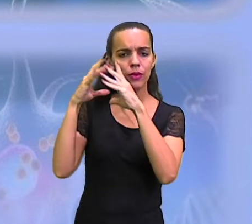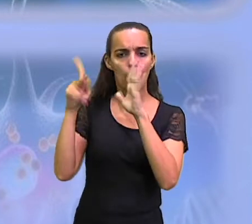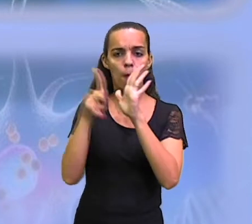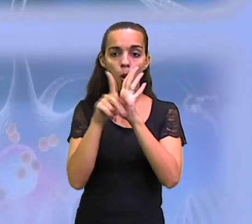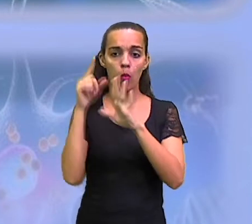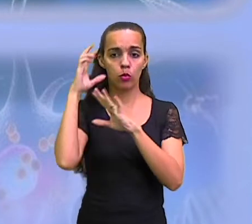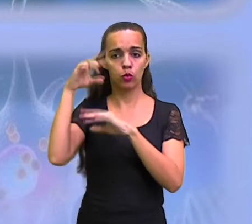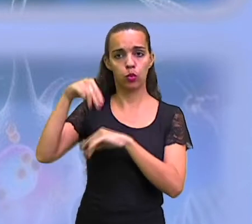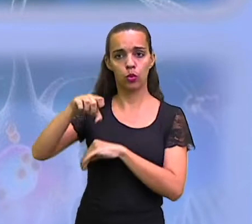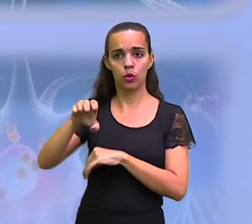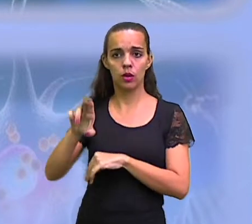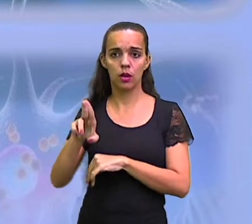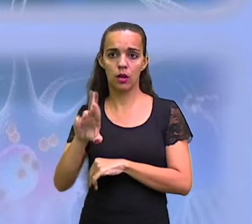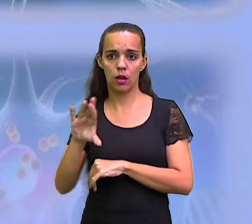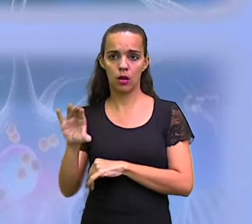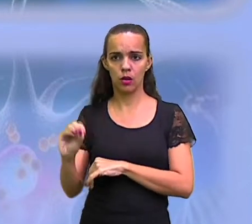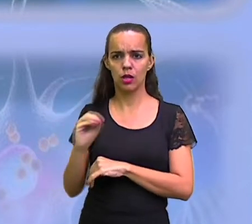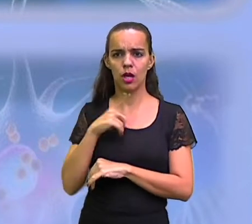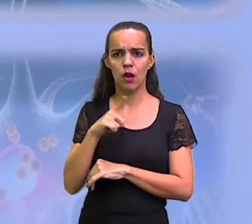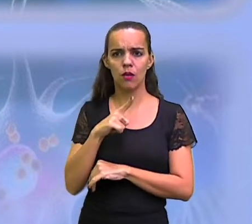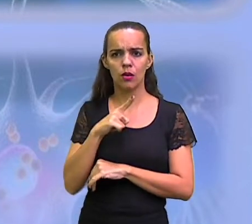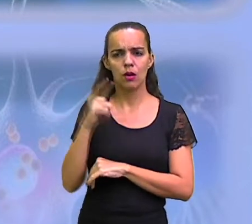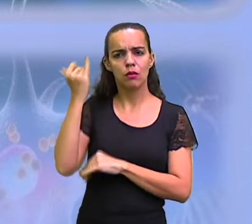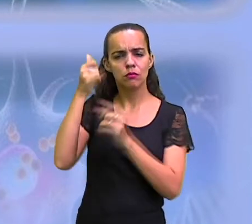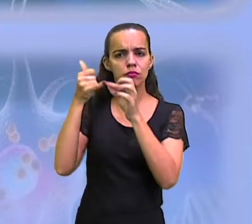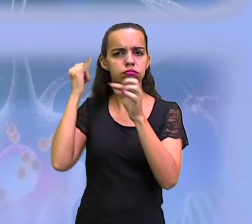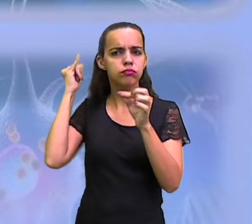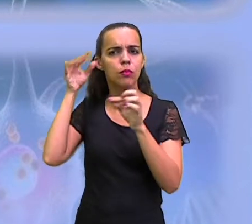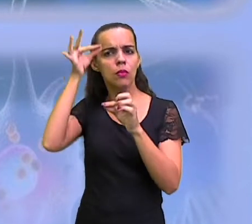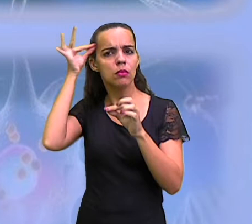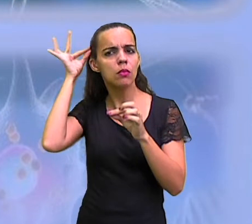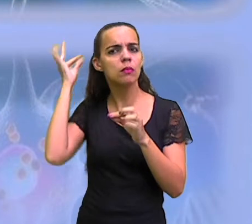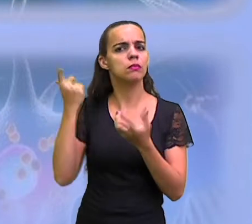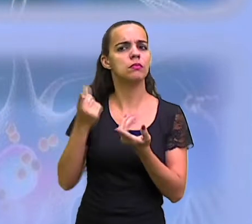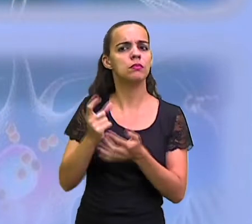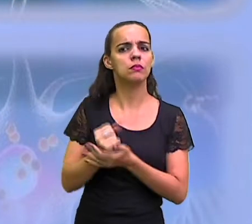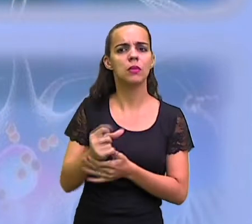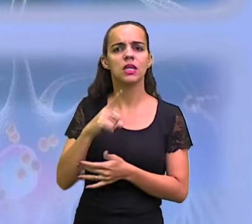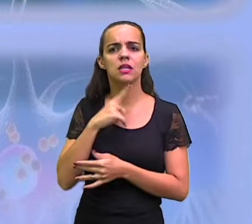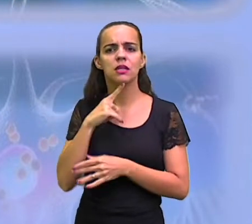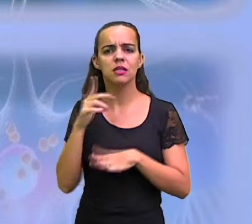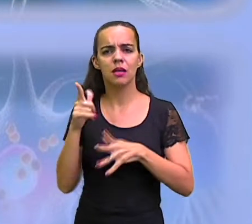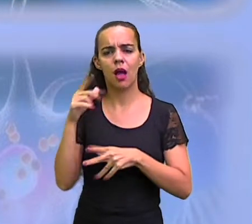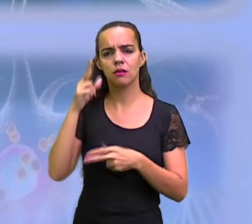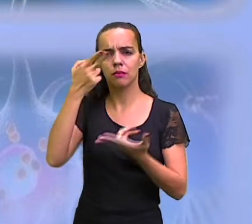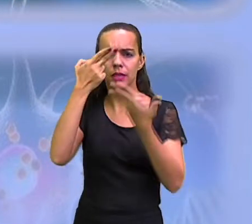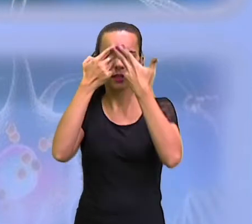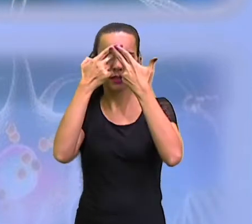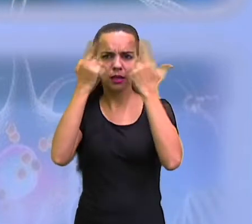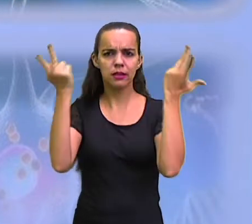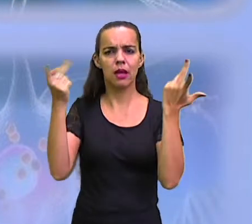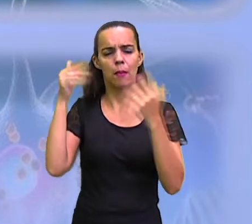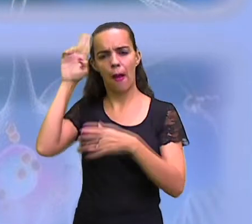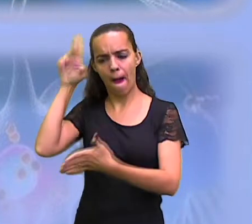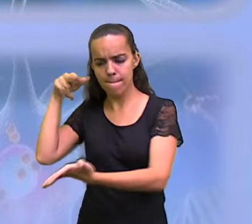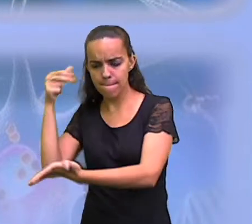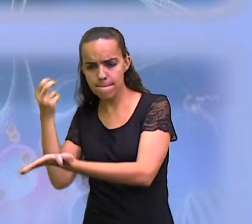neural. O uso excessivo de álcool, de drogas, traumas, bater a